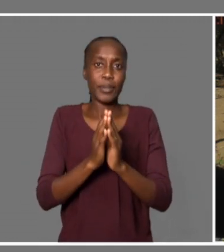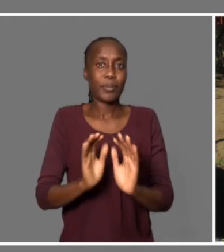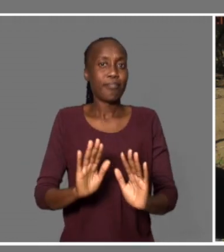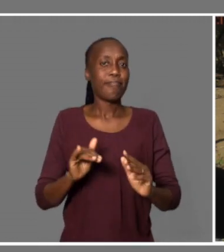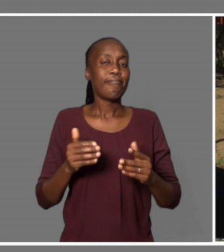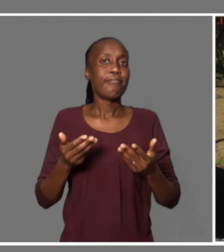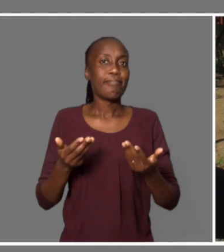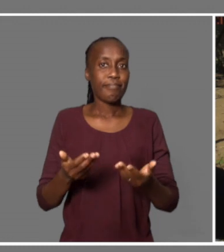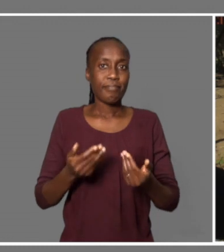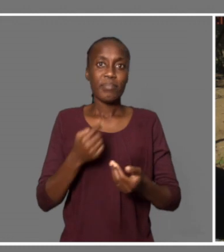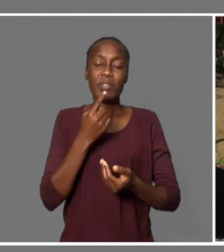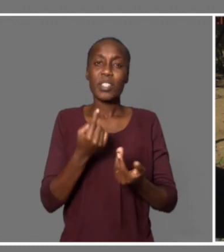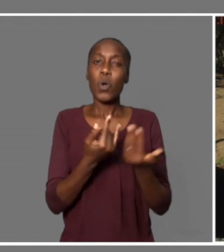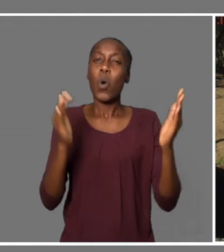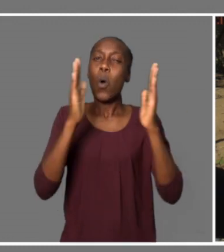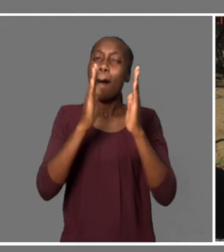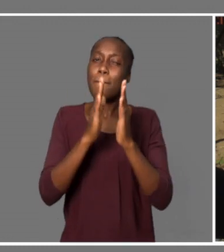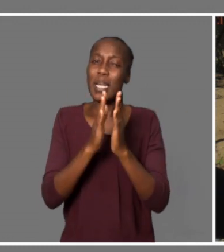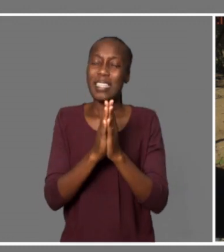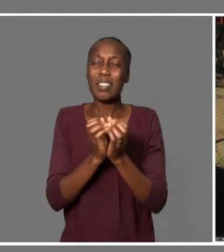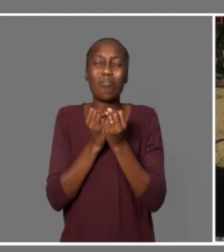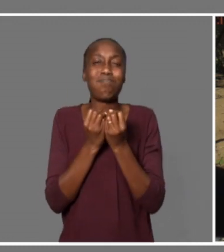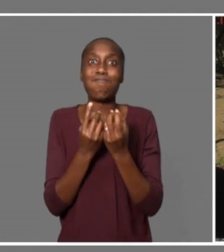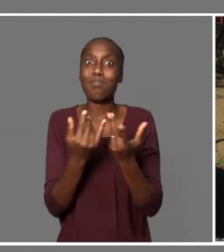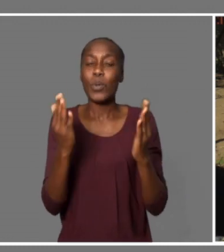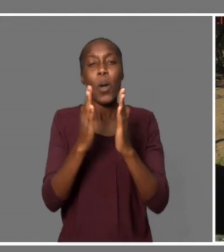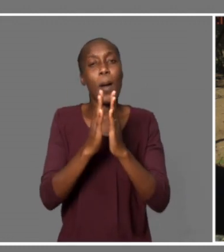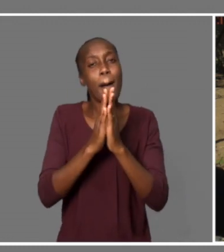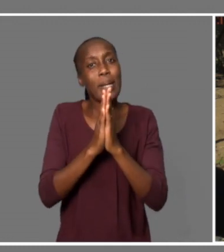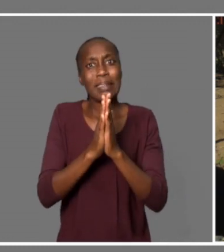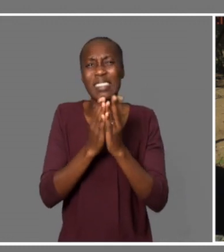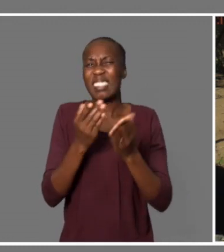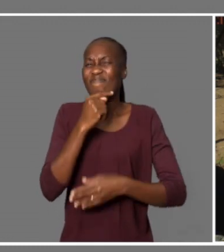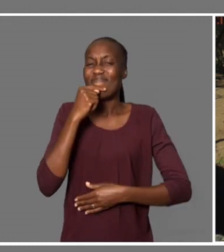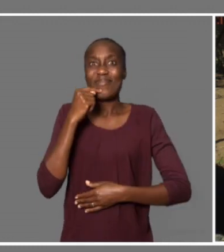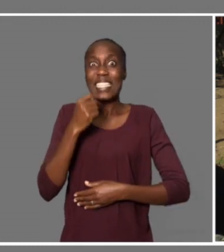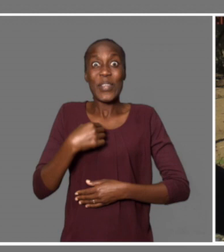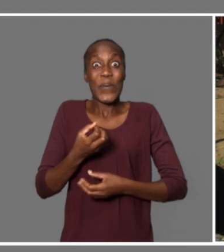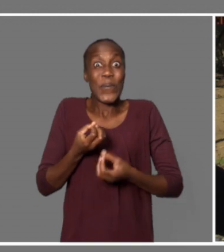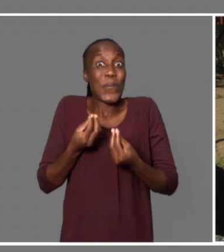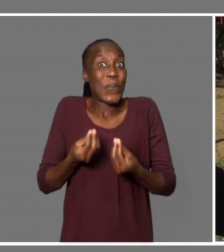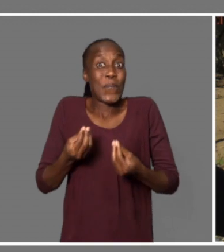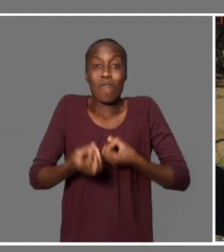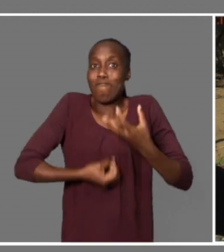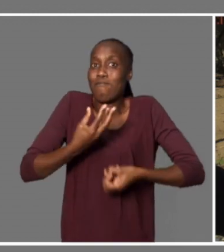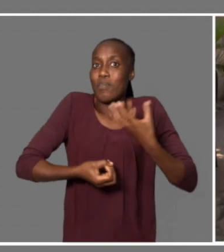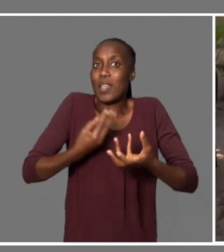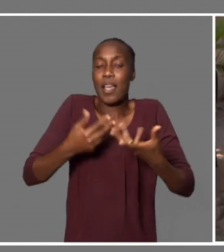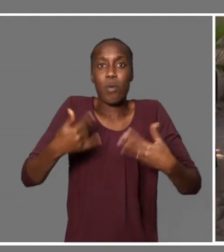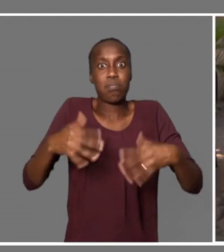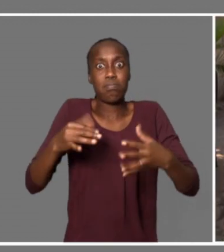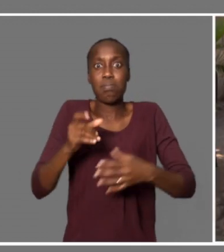E dizer obrigado também não chega. Muito agradecido. Também não chega, nem sei como falar. Estou mesmo sem palavras.